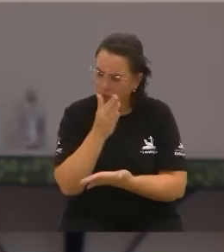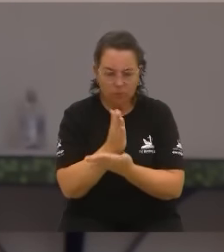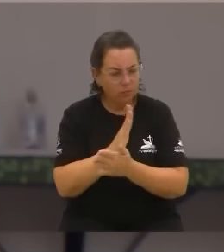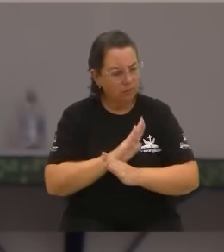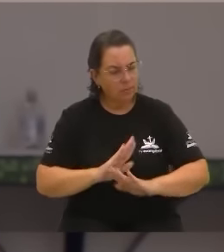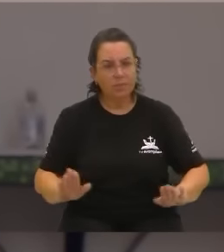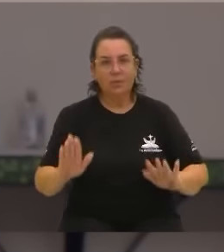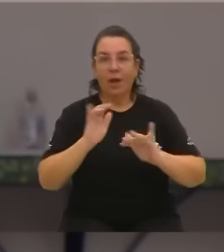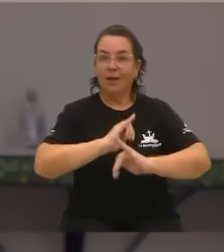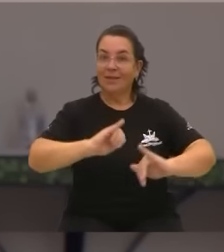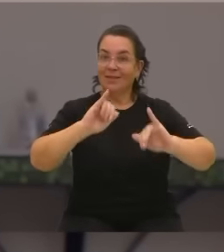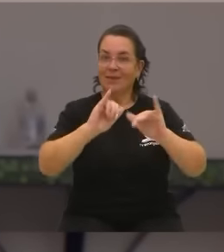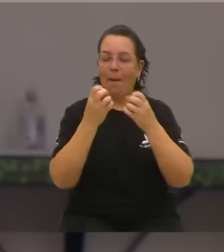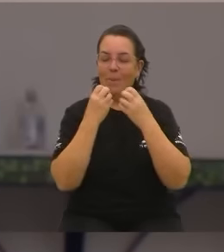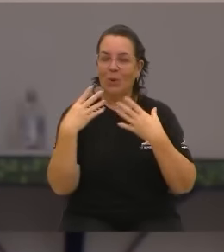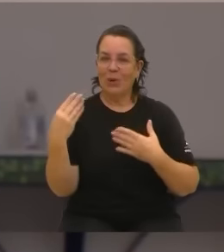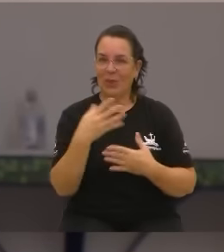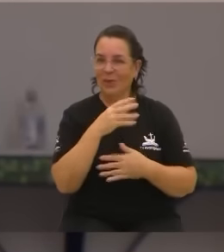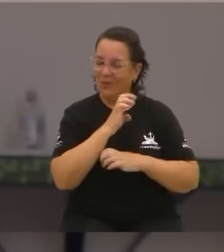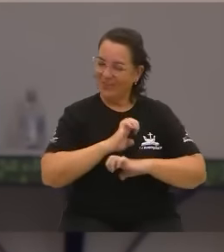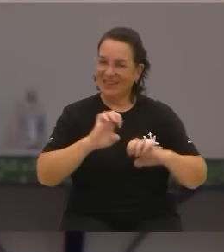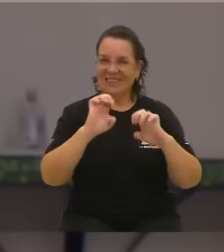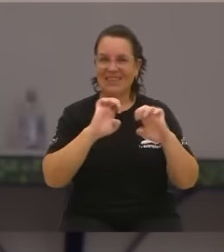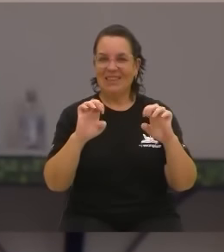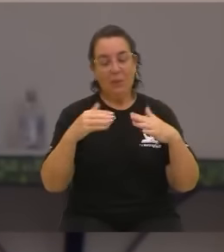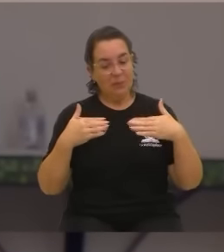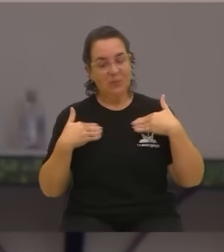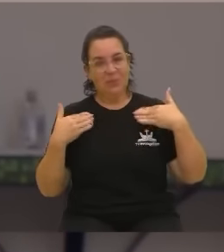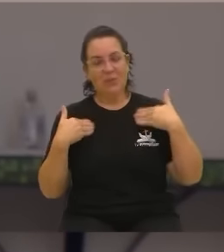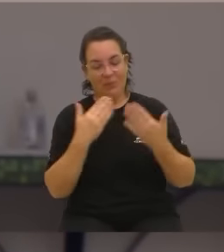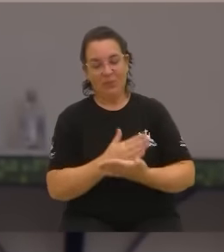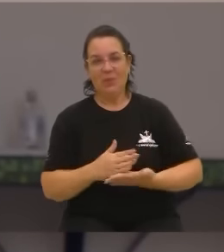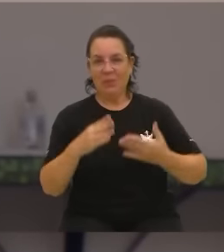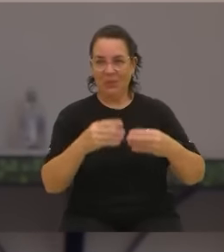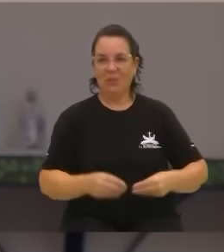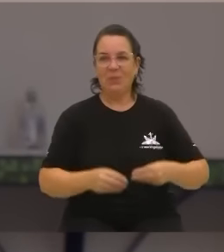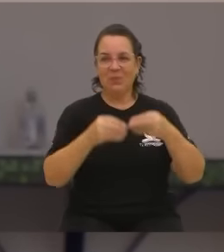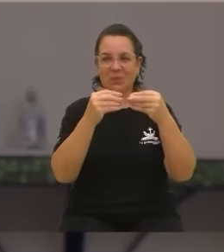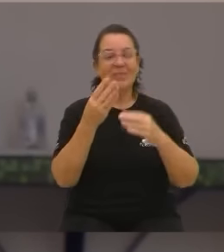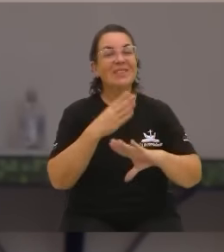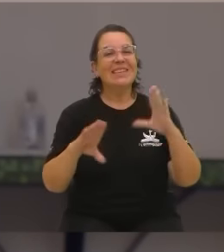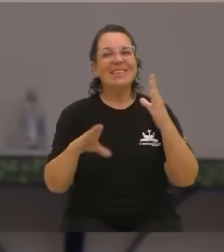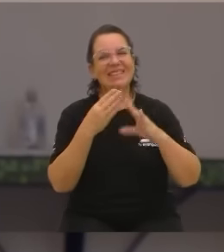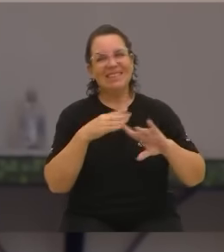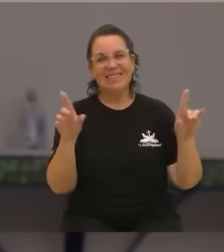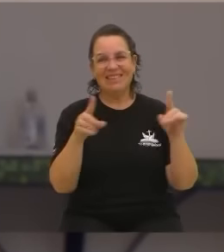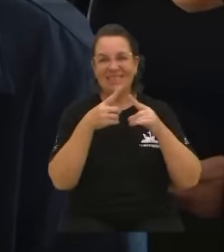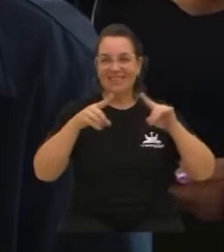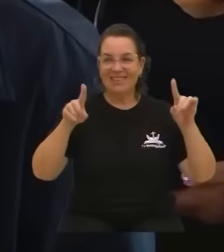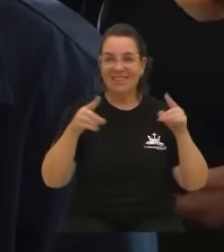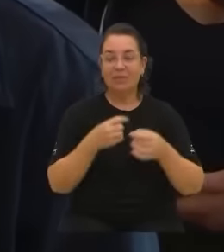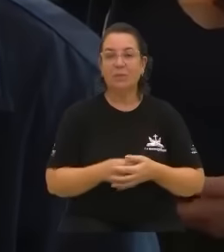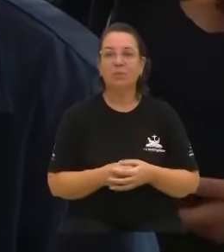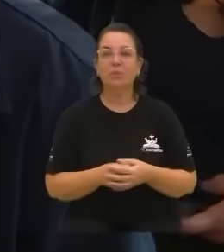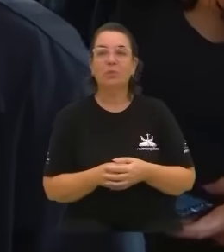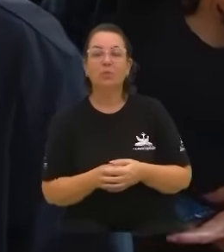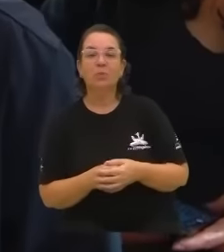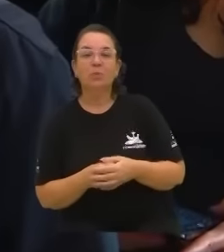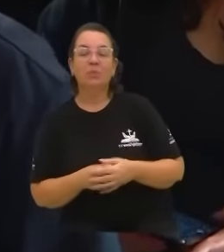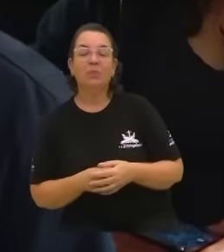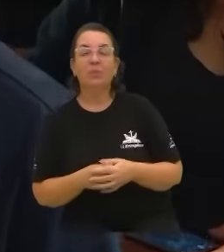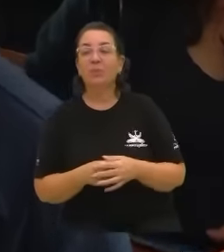anunciar a boa nova do Evangelho. Com alegria, iniciemos nossa celebração cantando. Juntos, povo